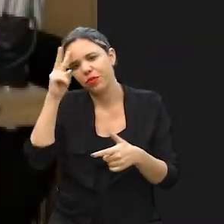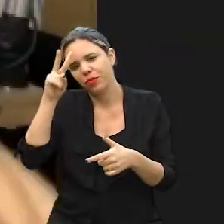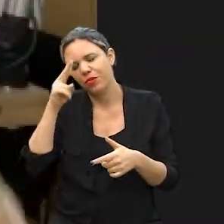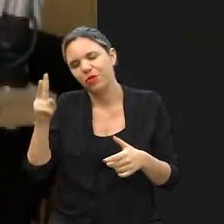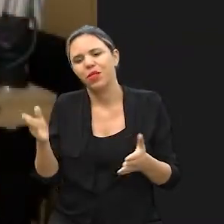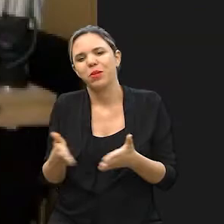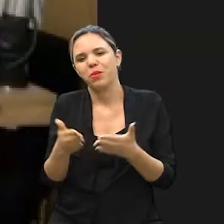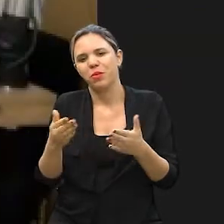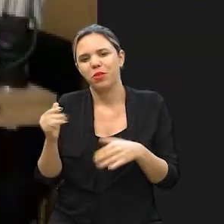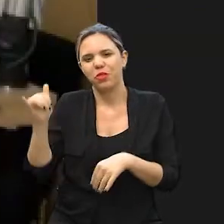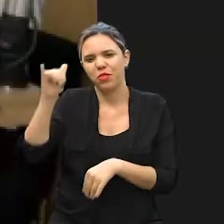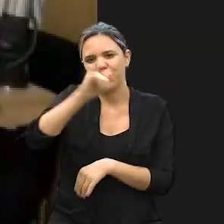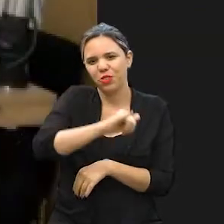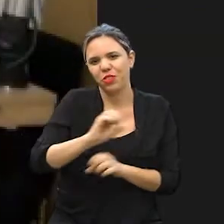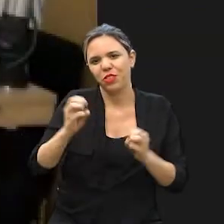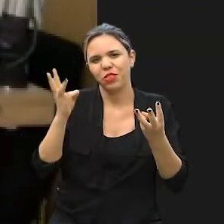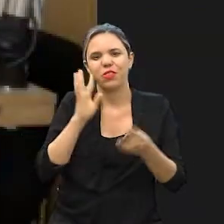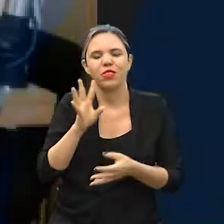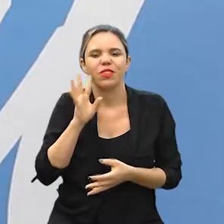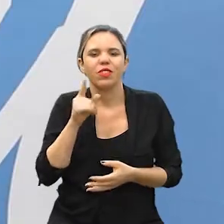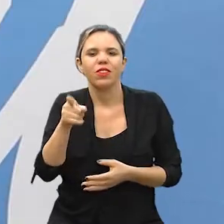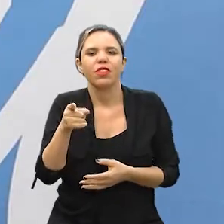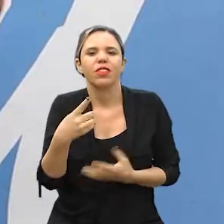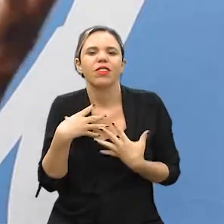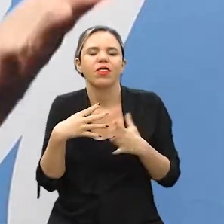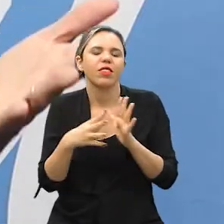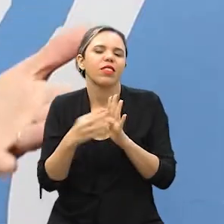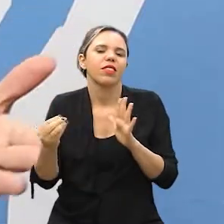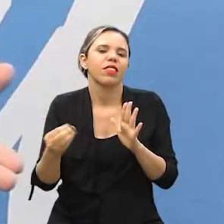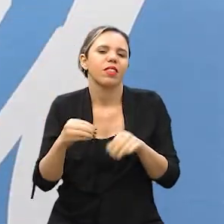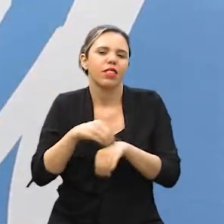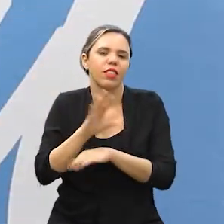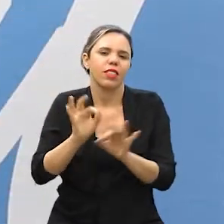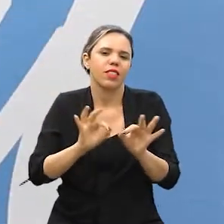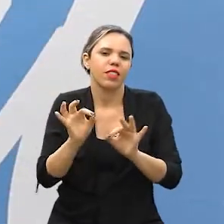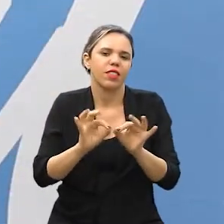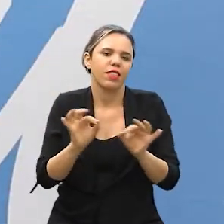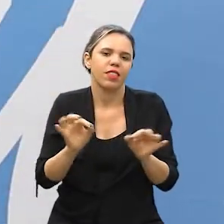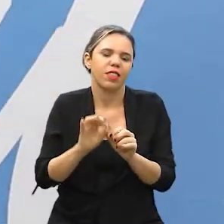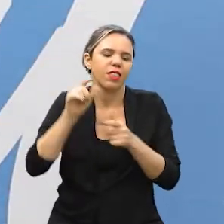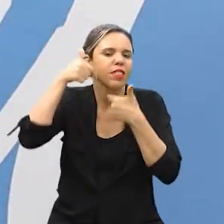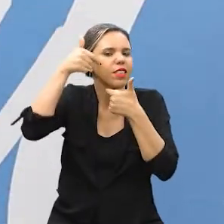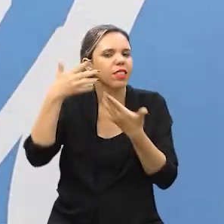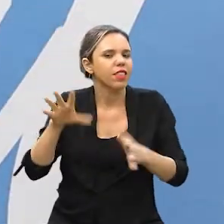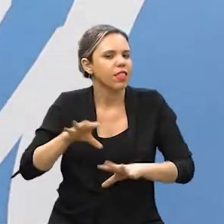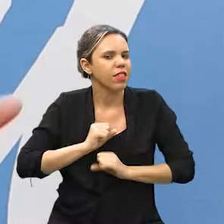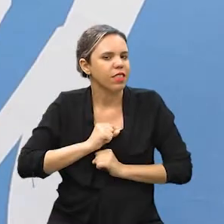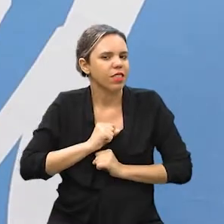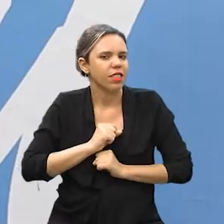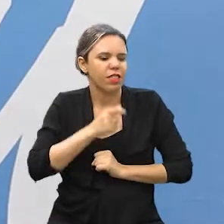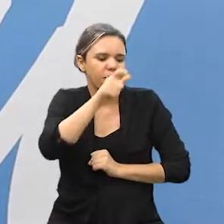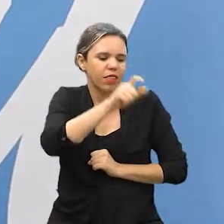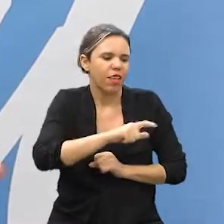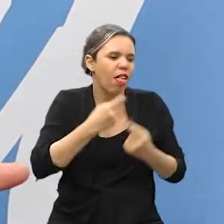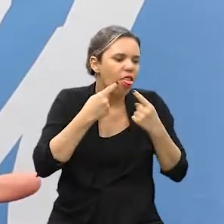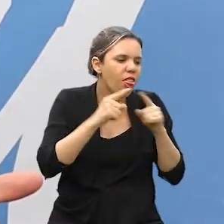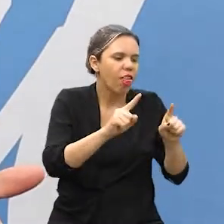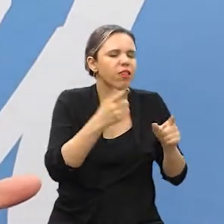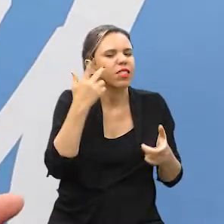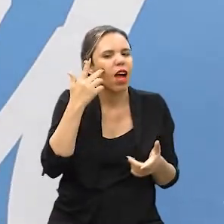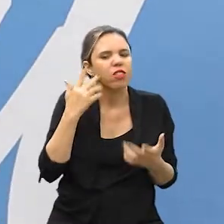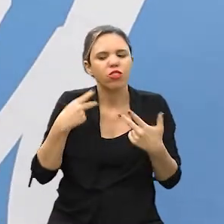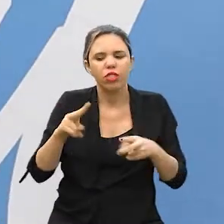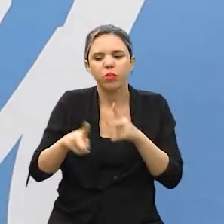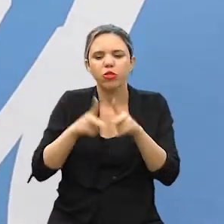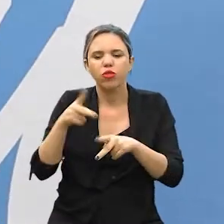no avião, é muito bacana o show. Como é que você se inspirou para poder fazer esse tipo de personagem? O cara da reclamação, isso aí é uma